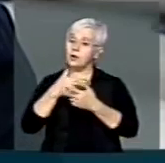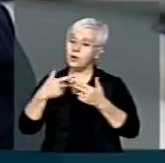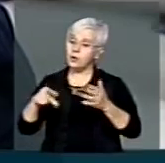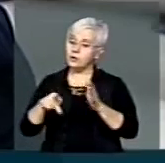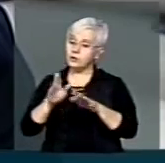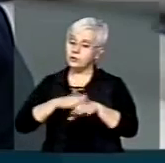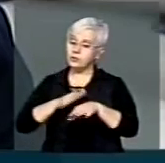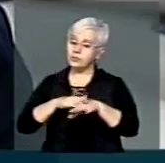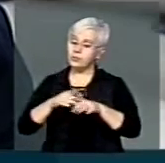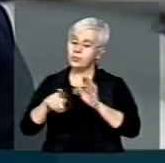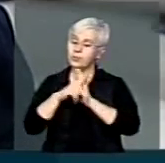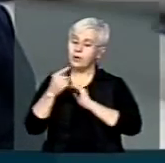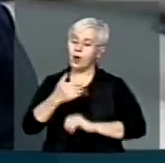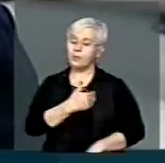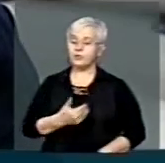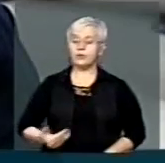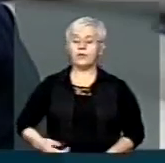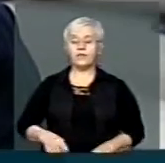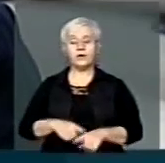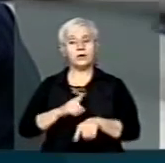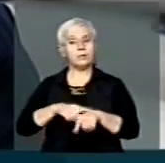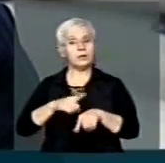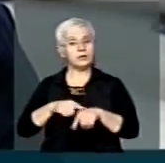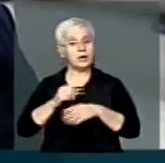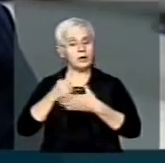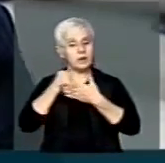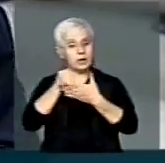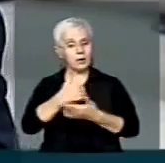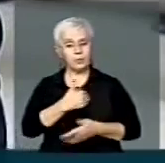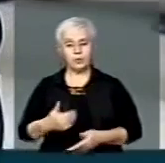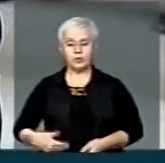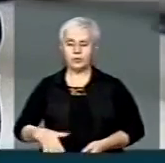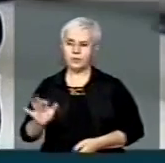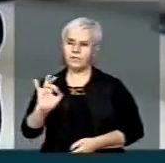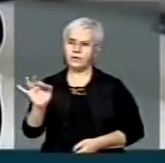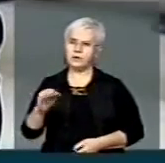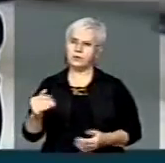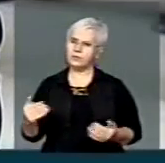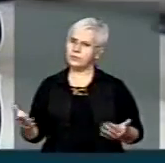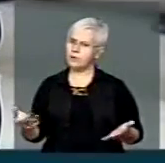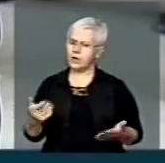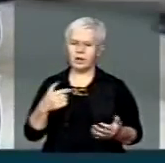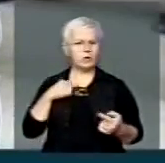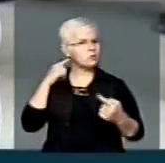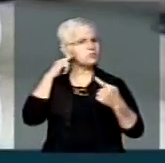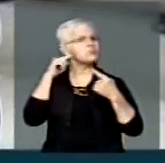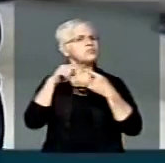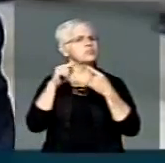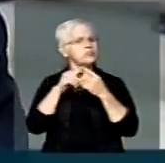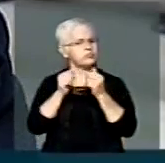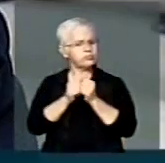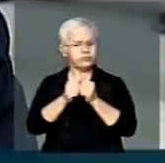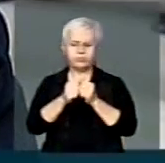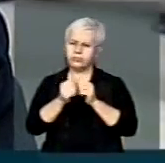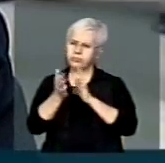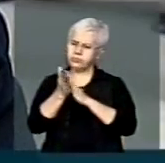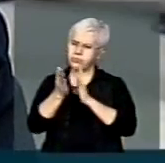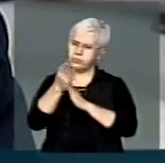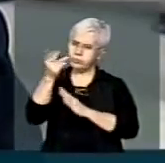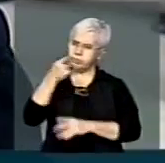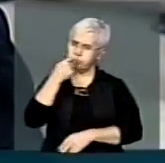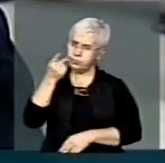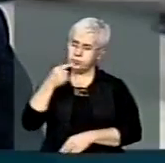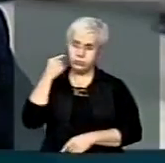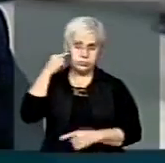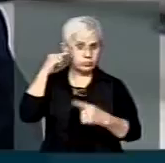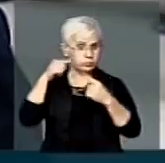do governo e na hora H não é solidário com o nosso governo. Parabéns, Vossa Excelência, Estou totalmente de acordo com o seu pronunciamento